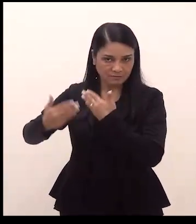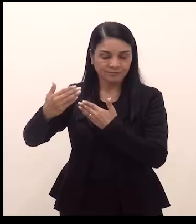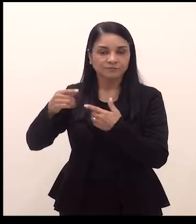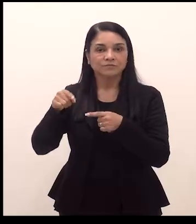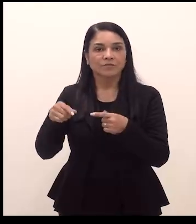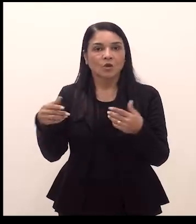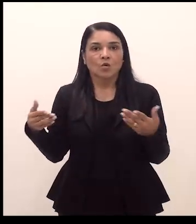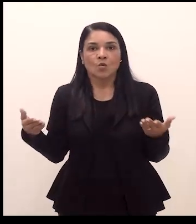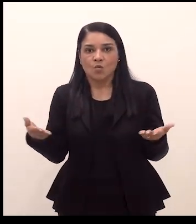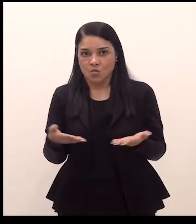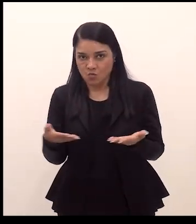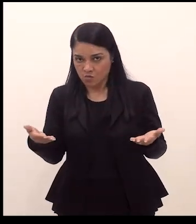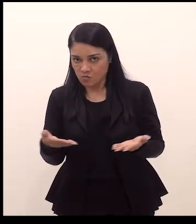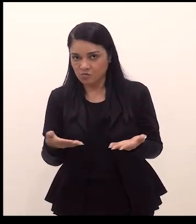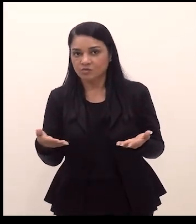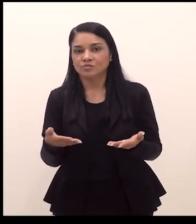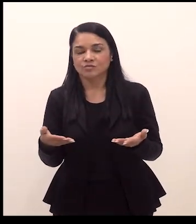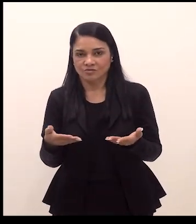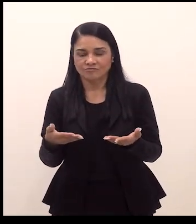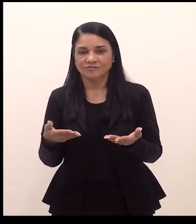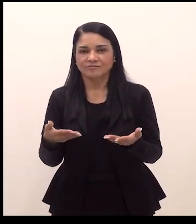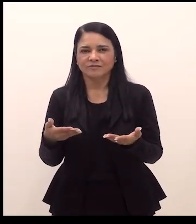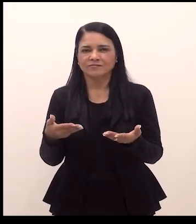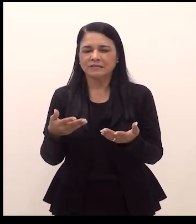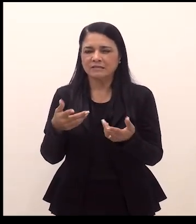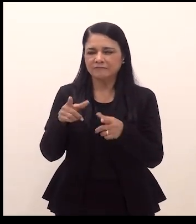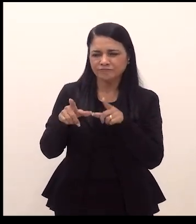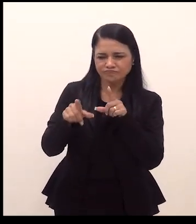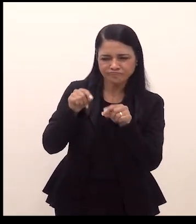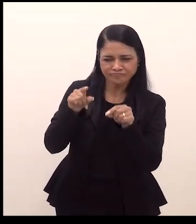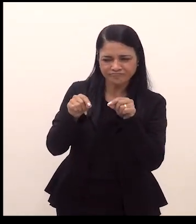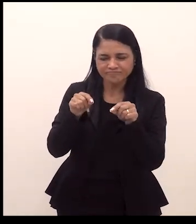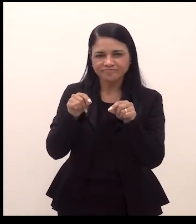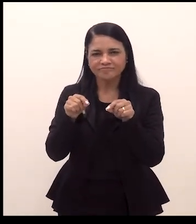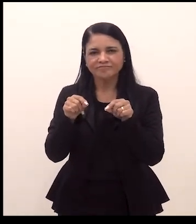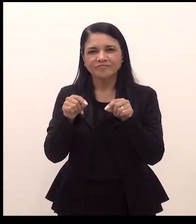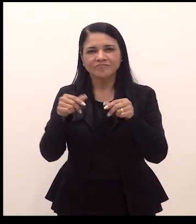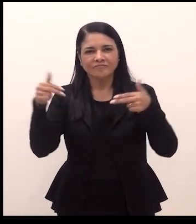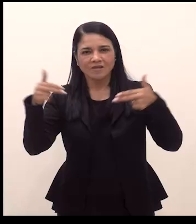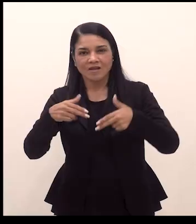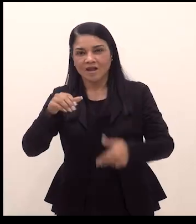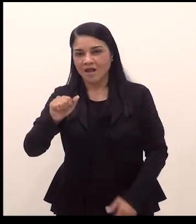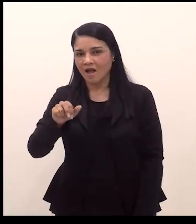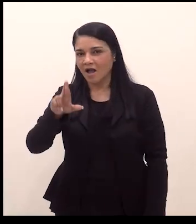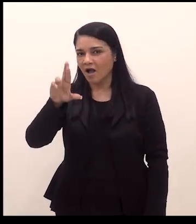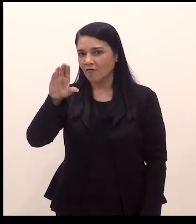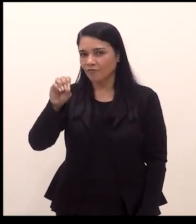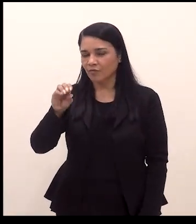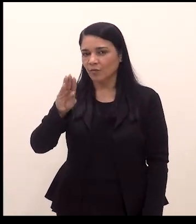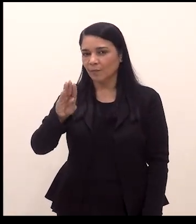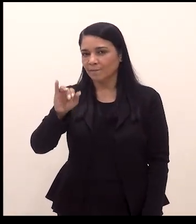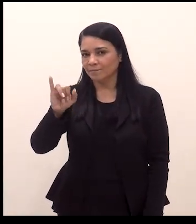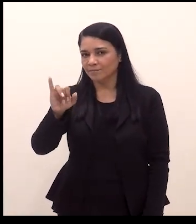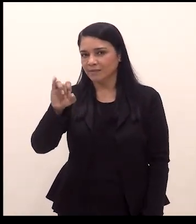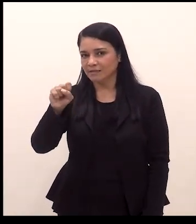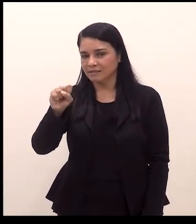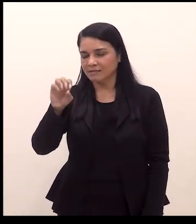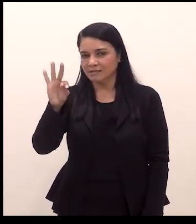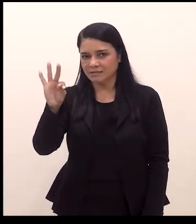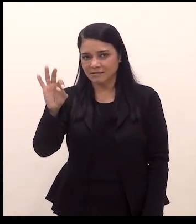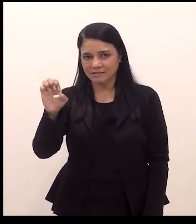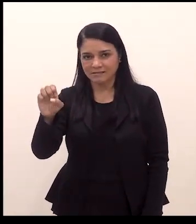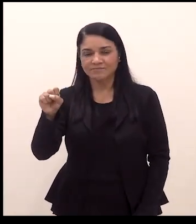atrás, né? Sim. Mas até mesmo hoje, se a gente for fazer esse recorte mais eletrônico, os afrobeats, né? São uma tendência